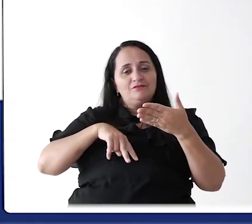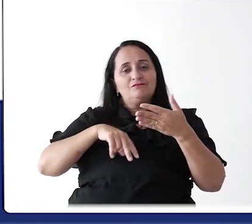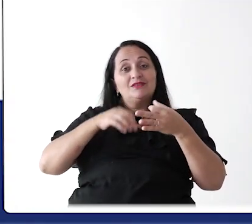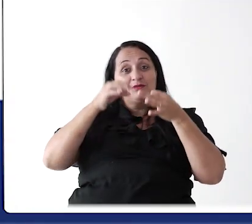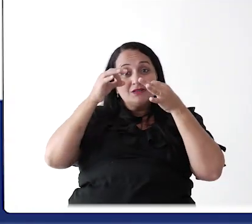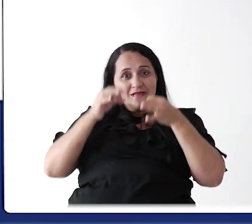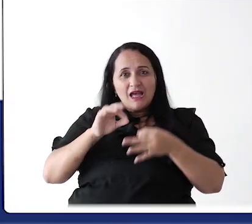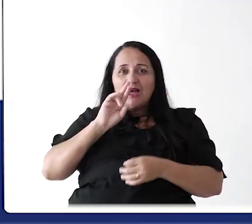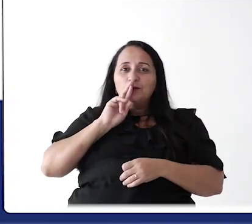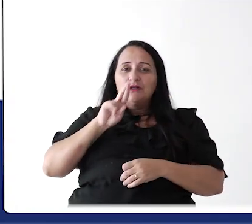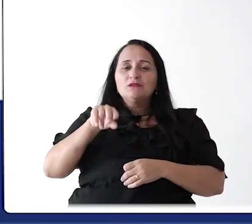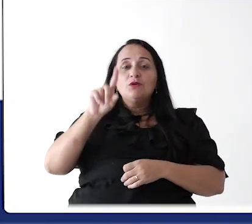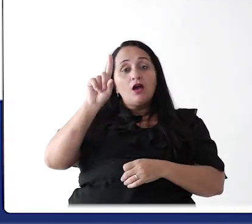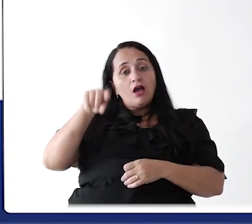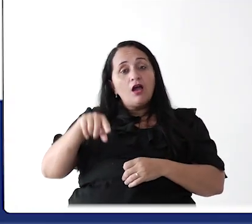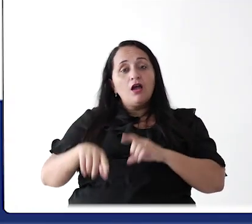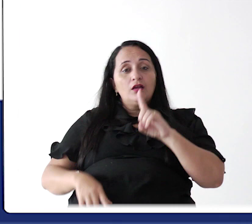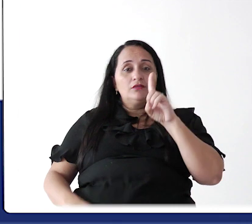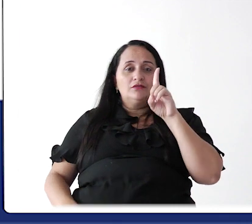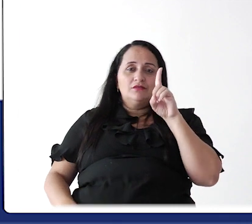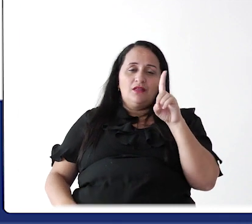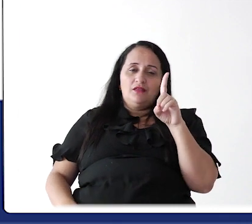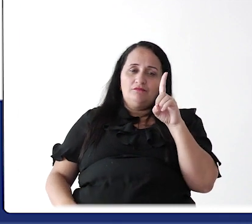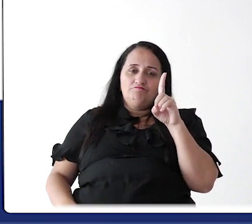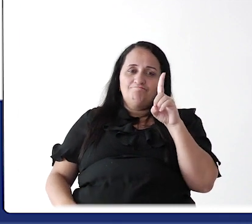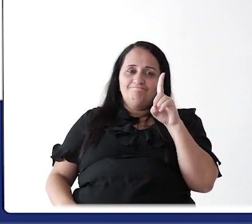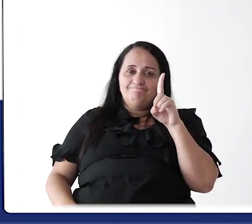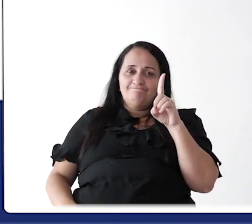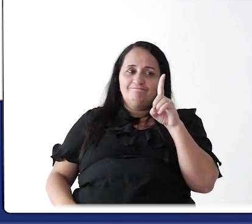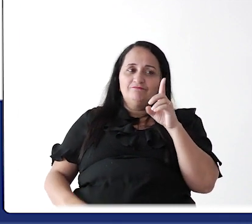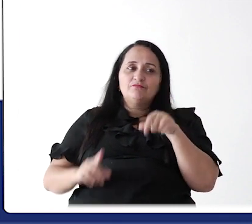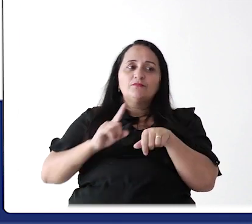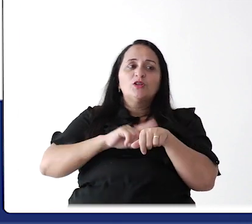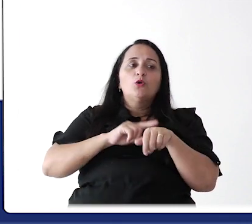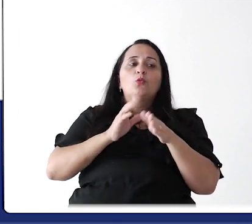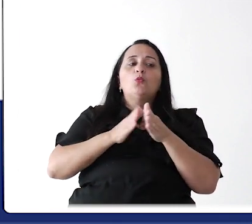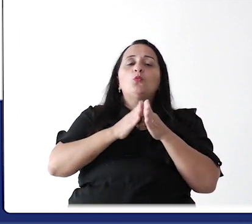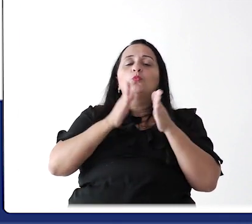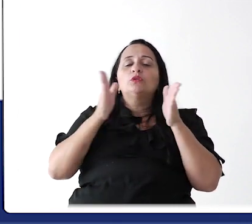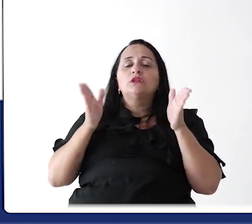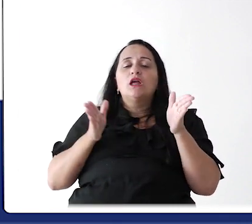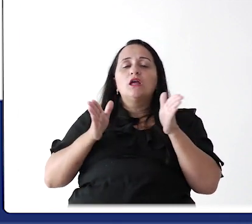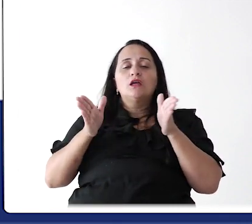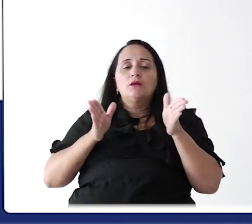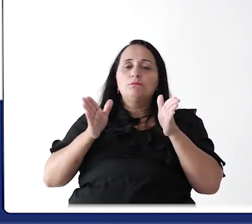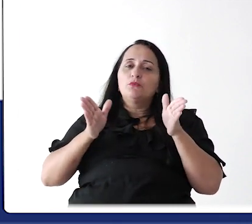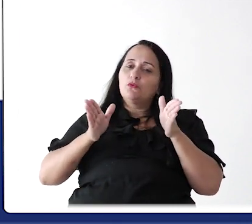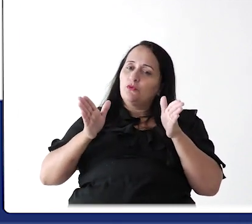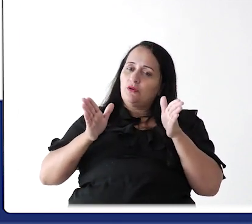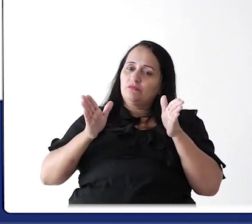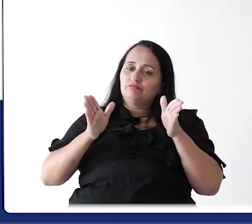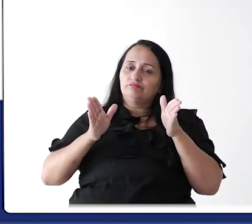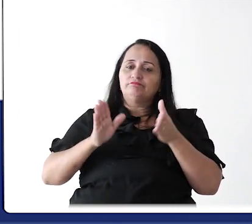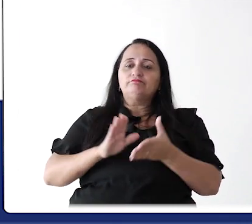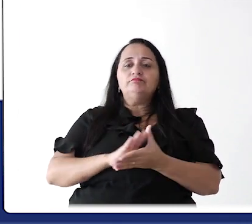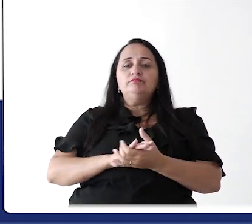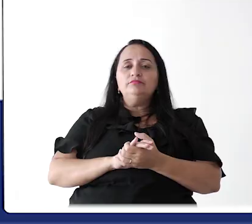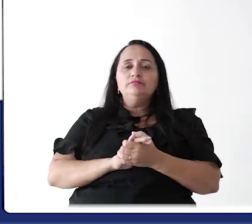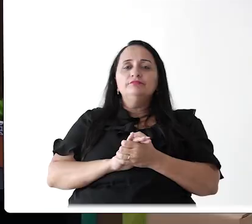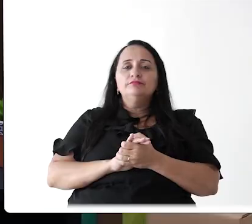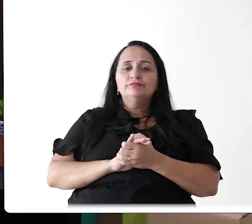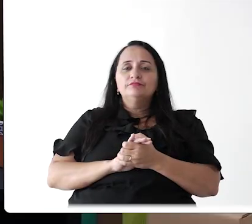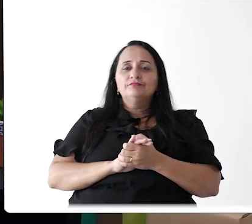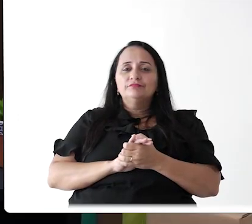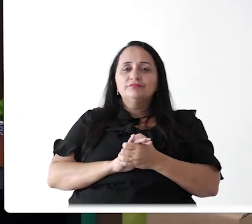correta é que essa conjunção, logo que, expressa uma relação de